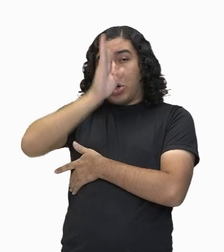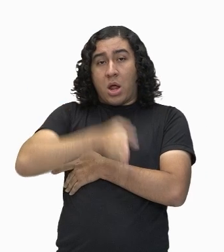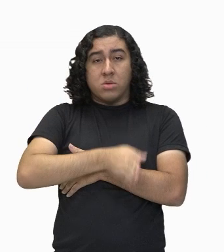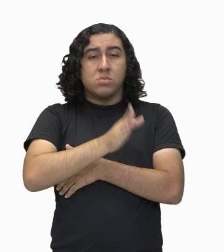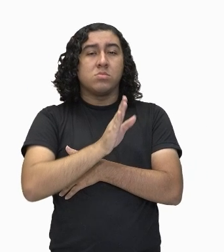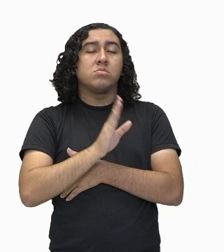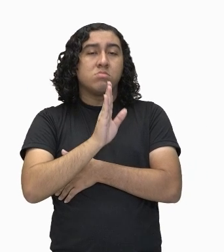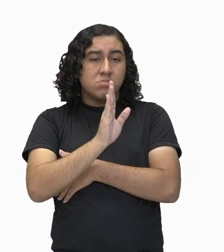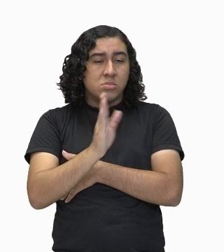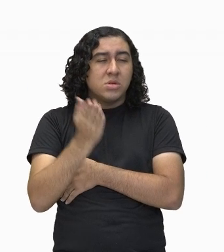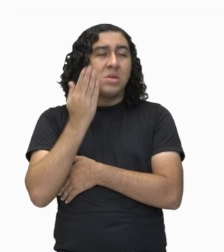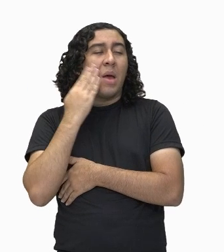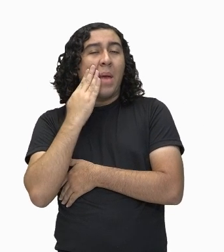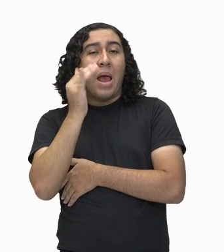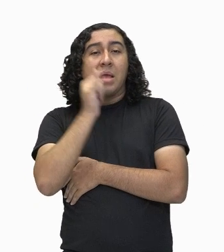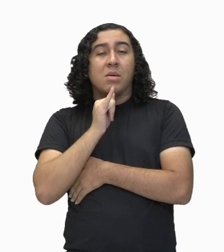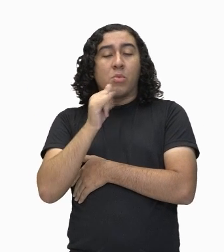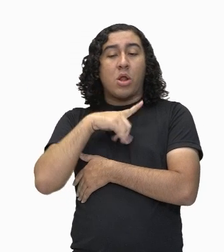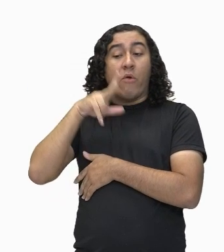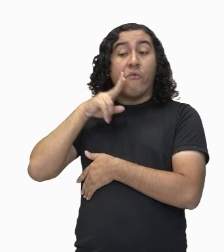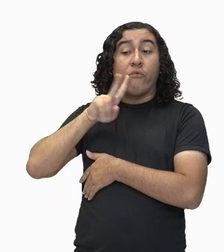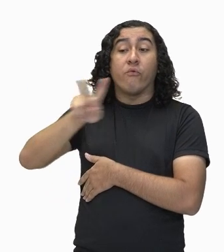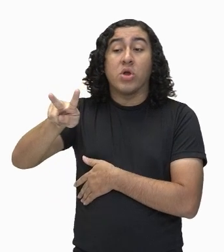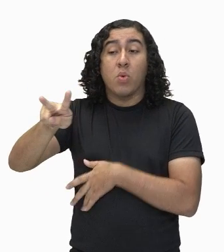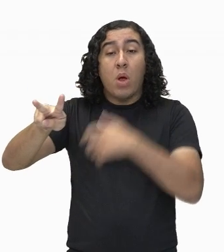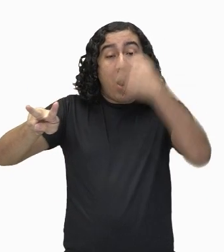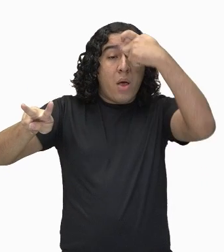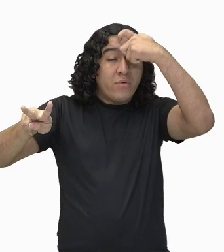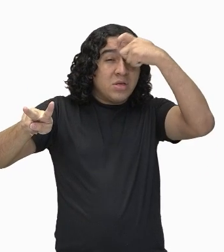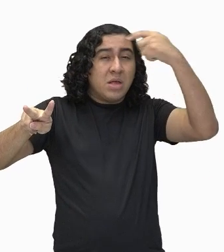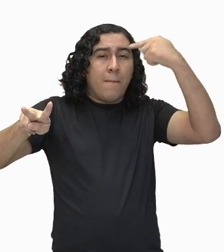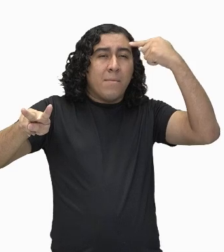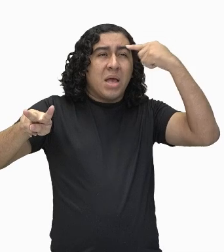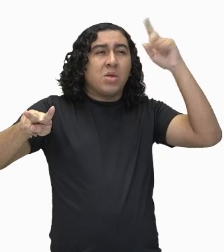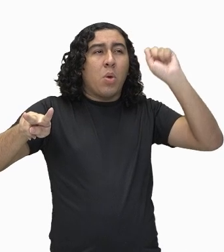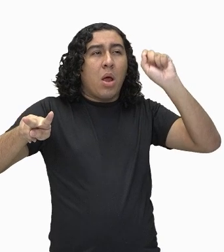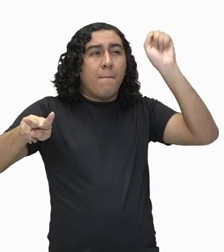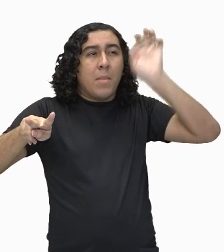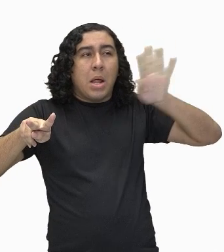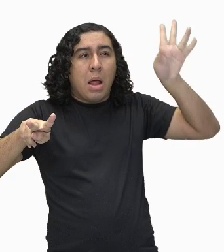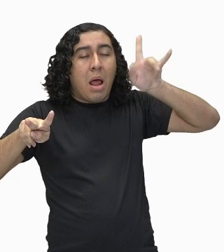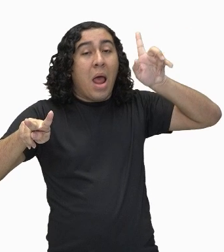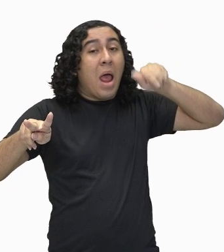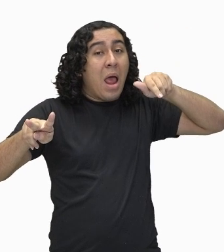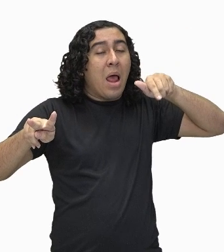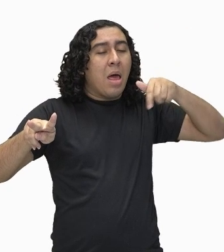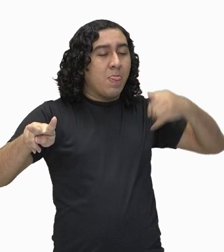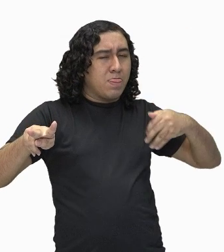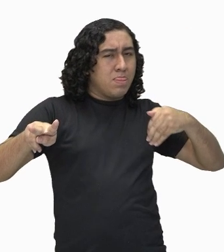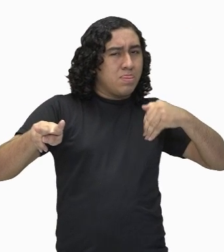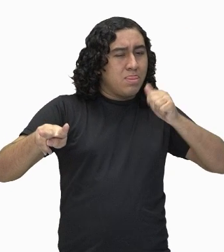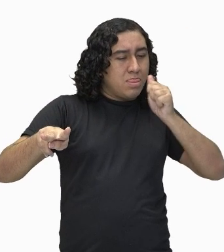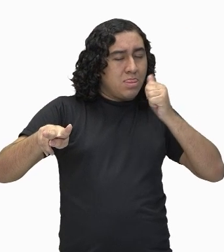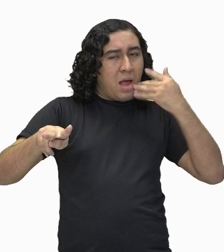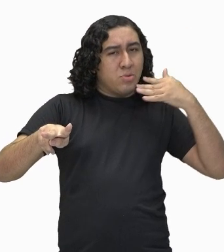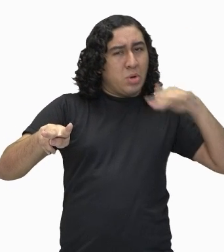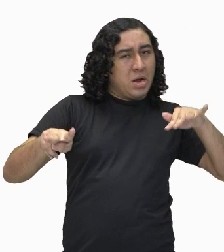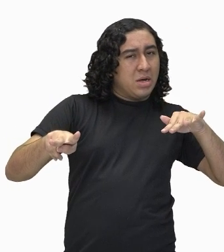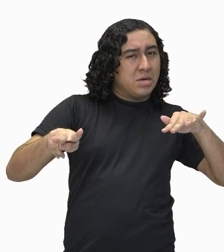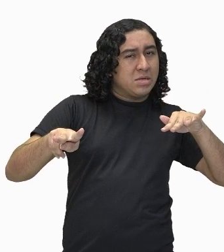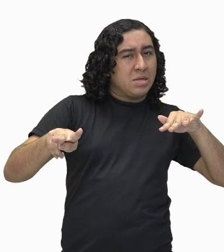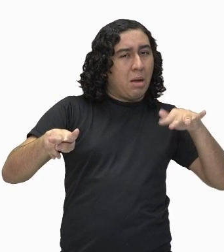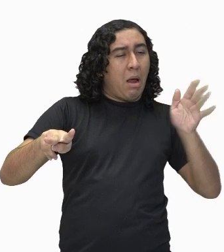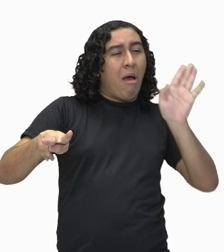vai se dirigir e dizer, olha, isso aqui é um galo. Você não vai dizer, olha, isso aqui é a natureza, isso aqui é